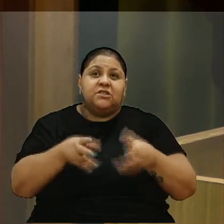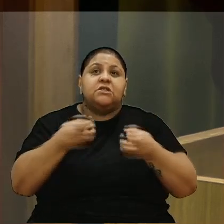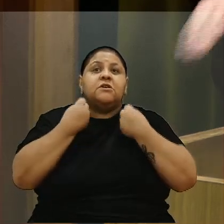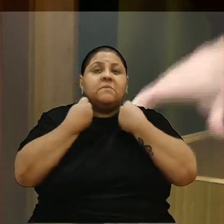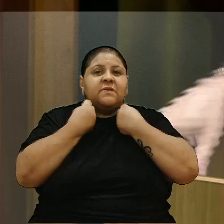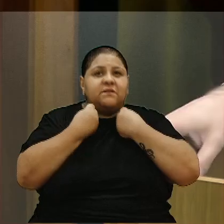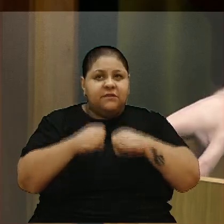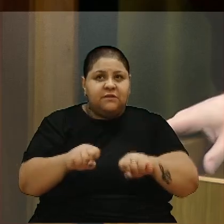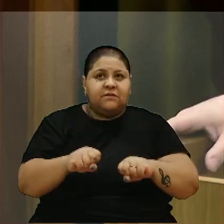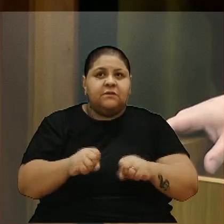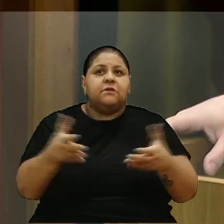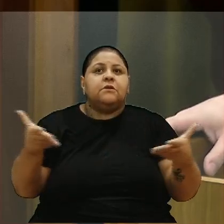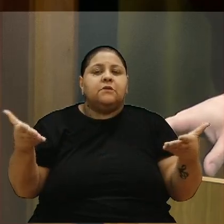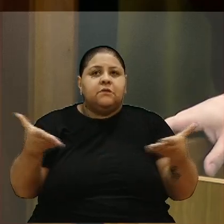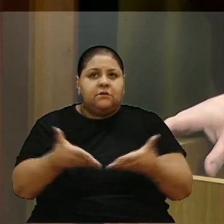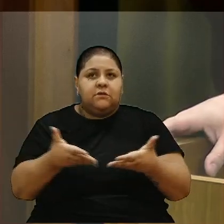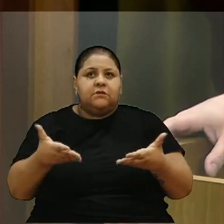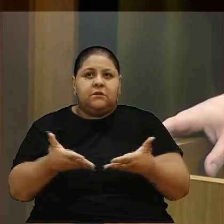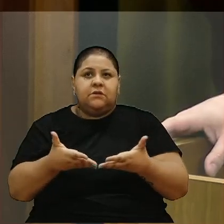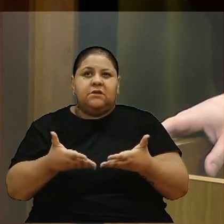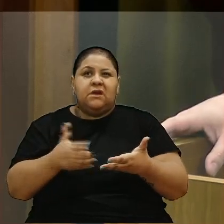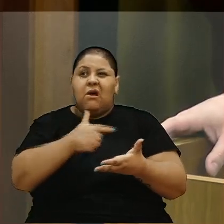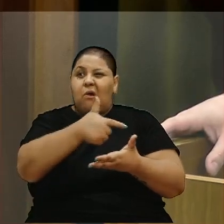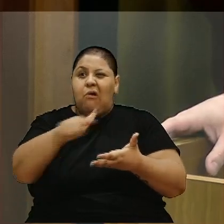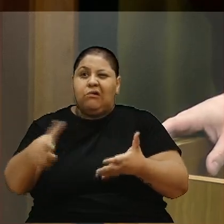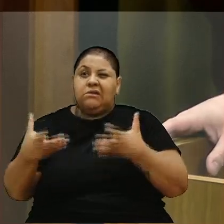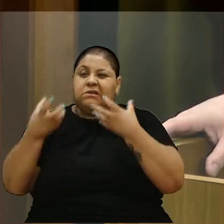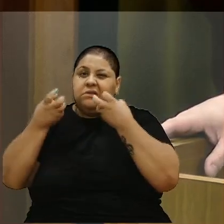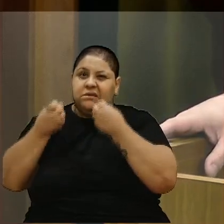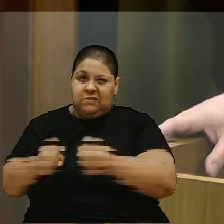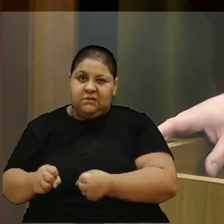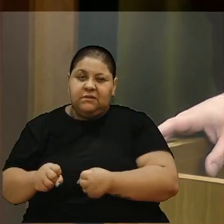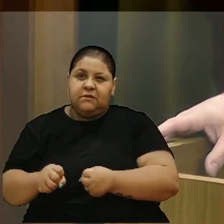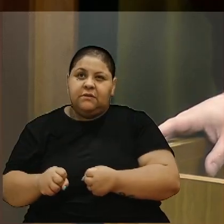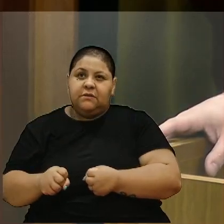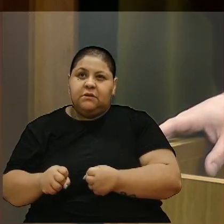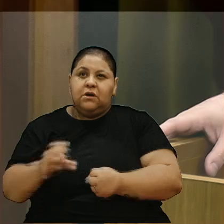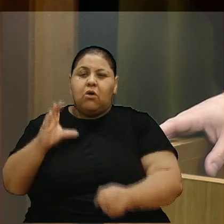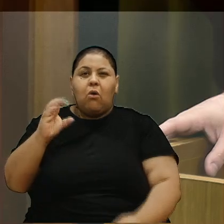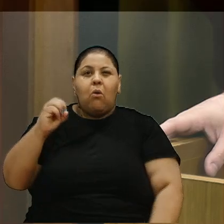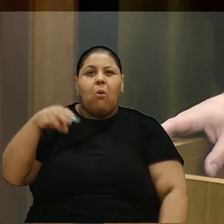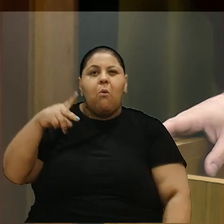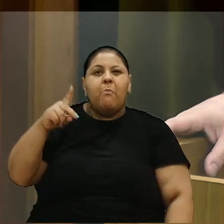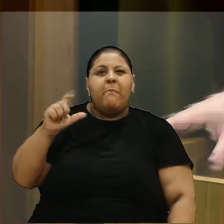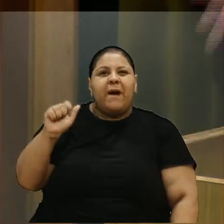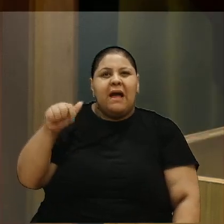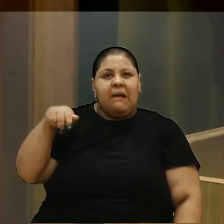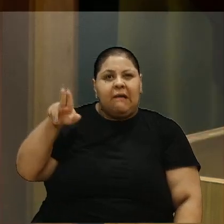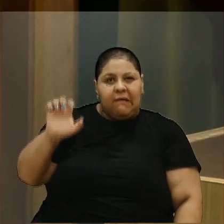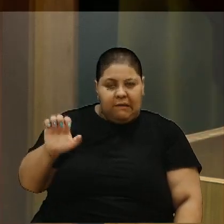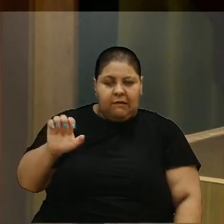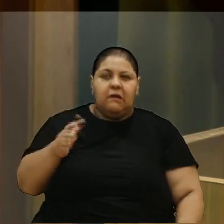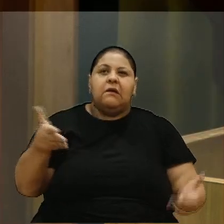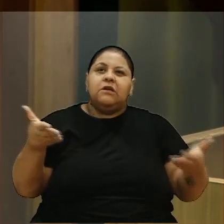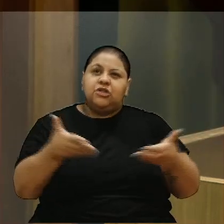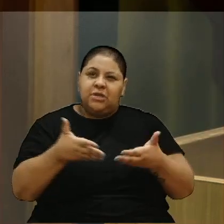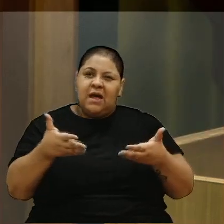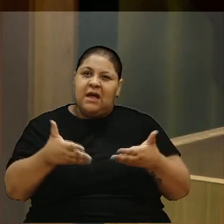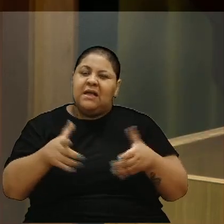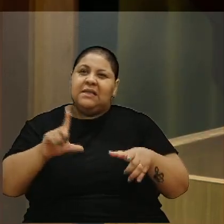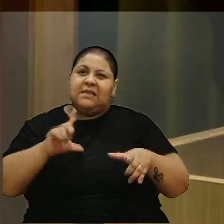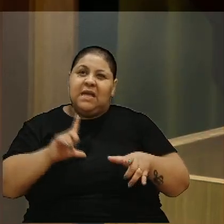secretaria, já abarca parte de outra secretaria, que é a parte do Compac, já abarca